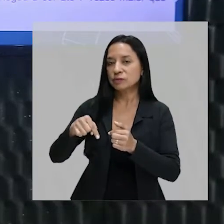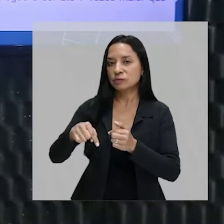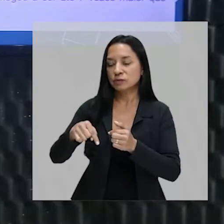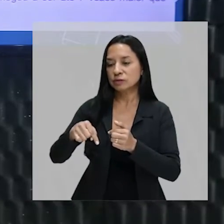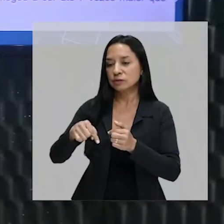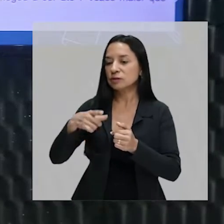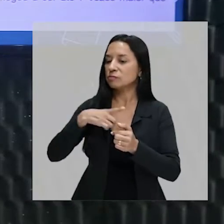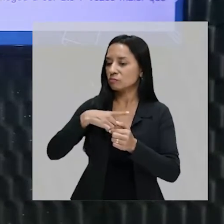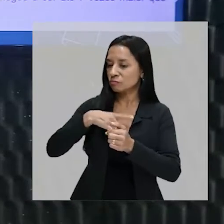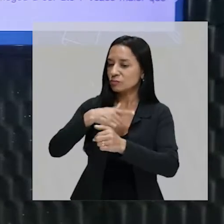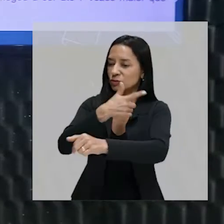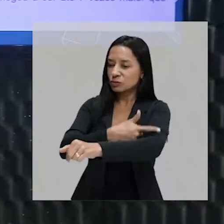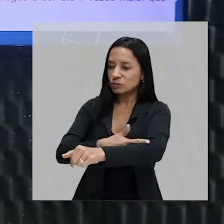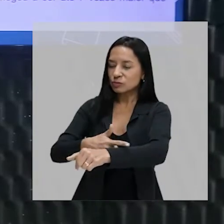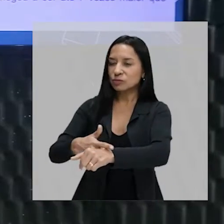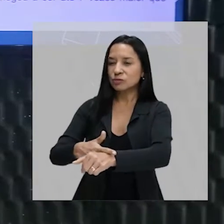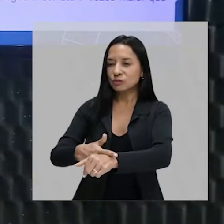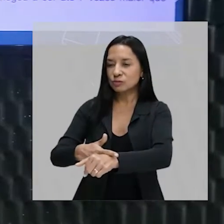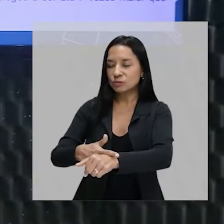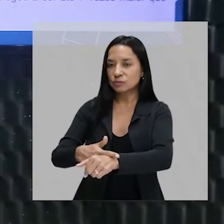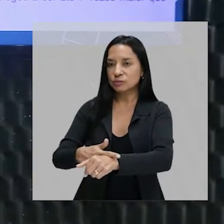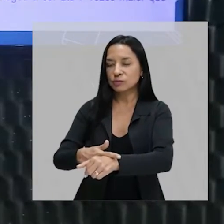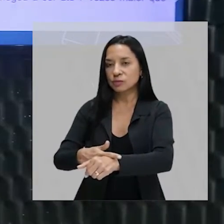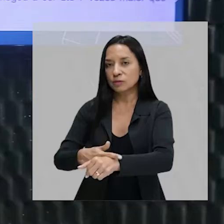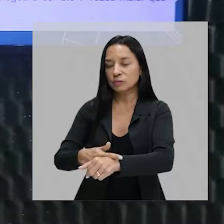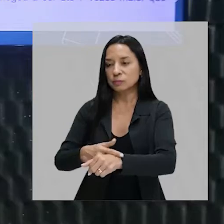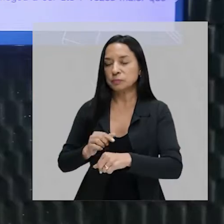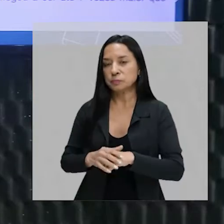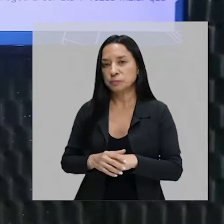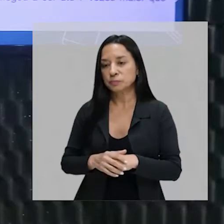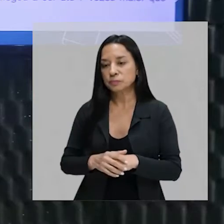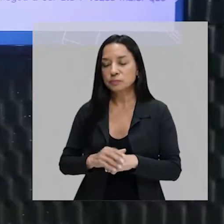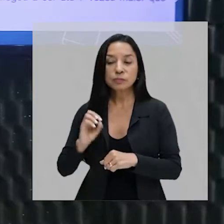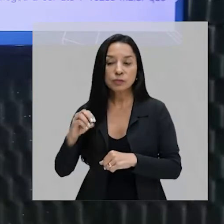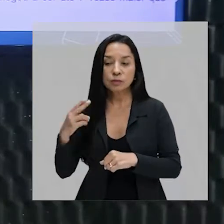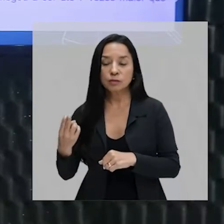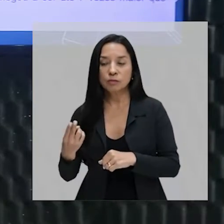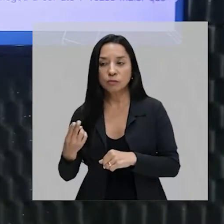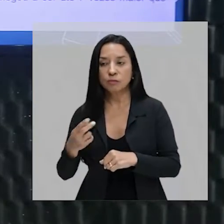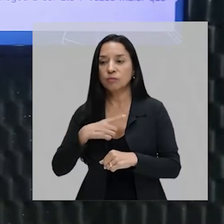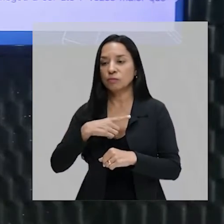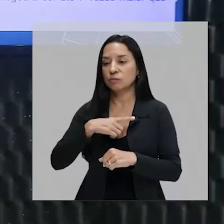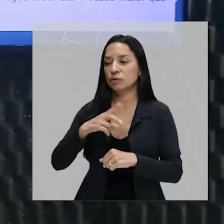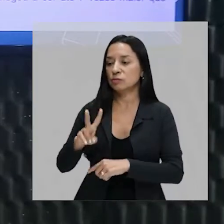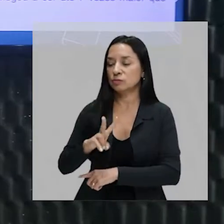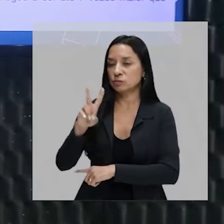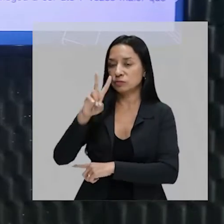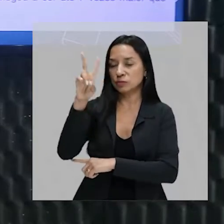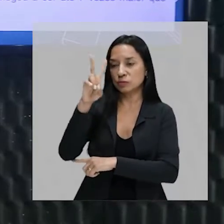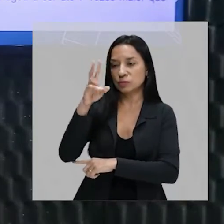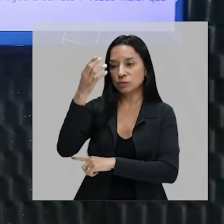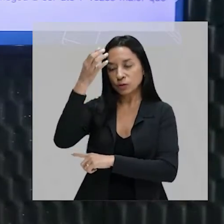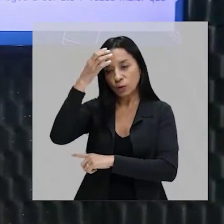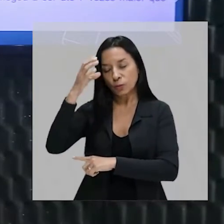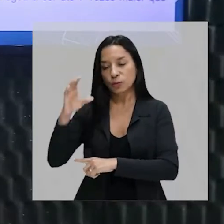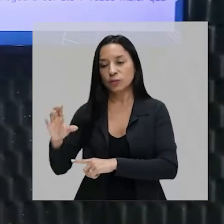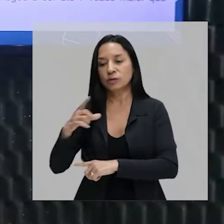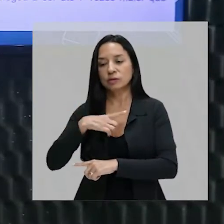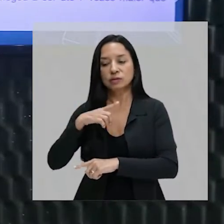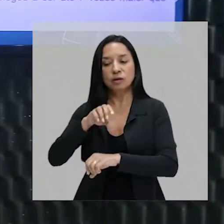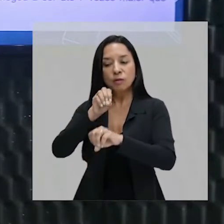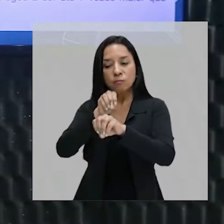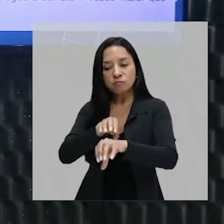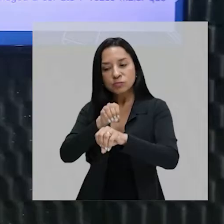manter suas tradições seus atos seus costumes ou seja manter seus valores culturais tem uma educação